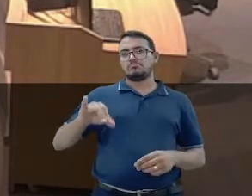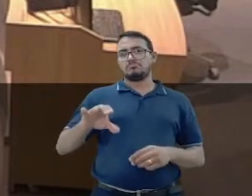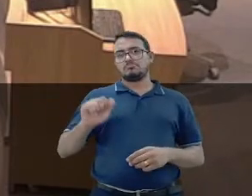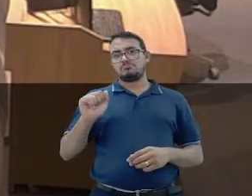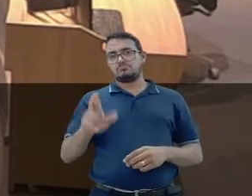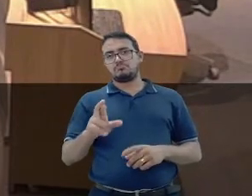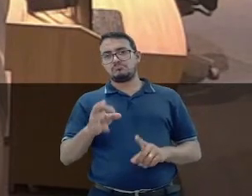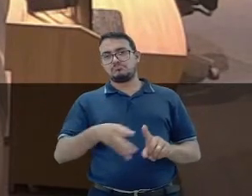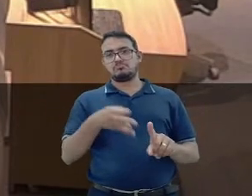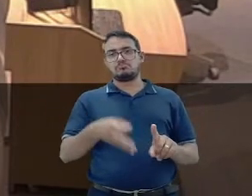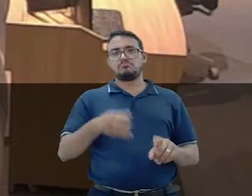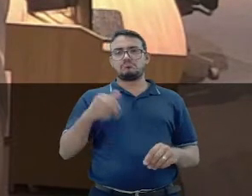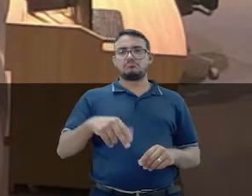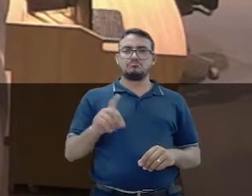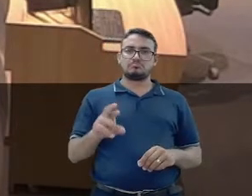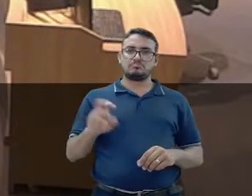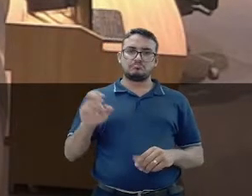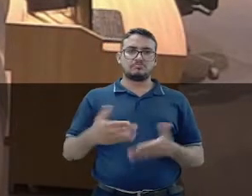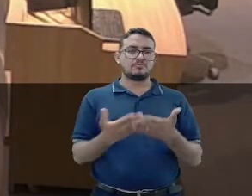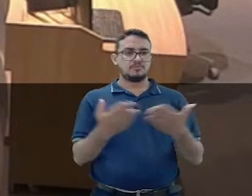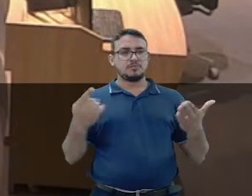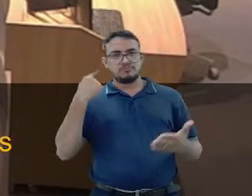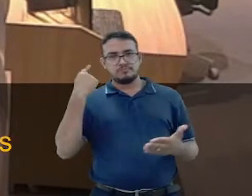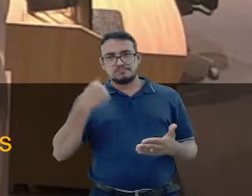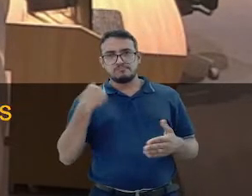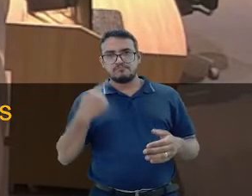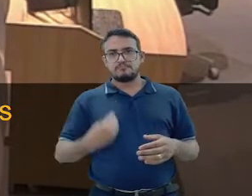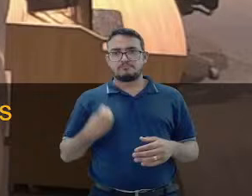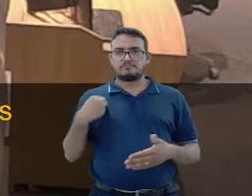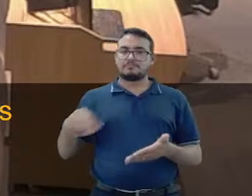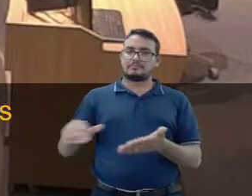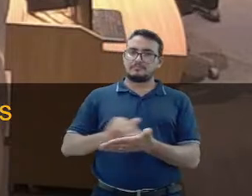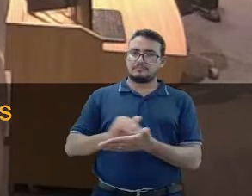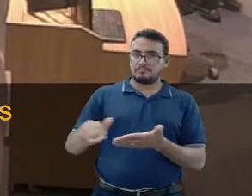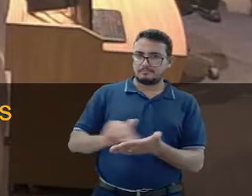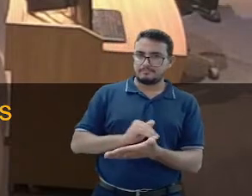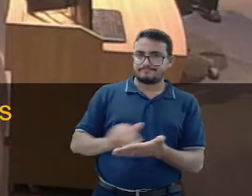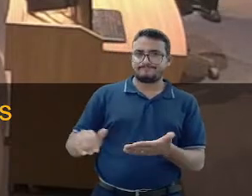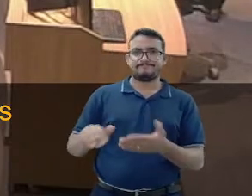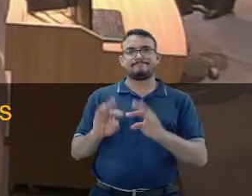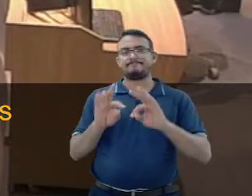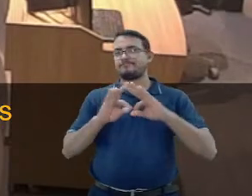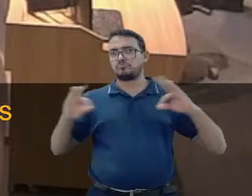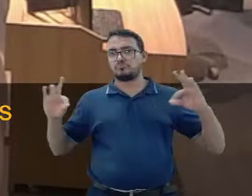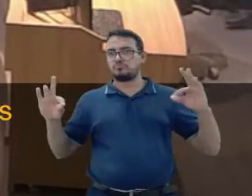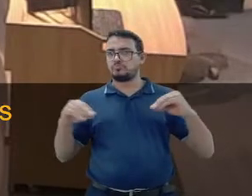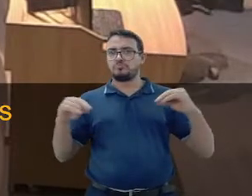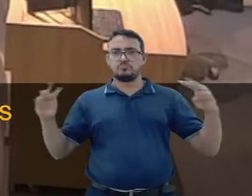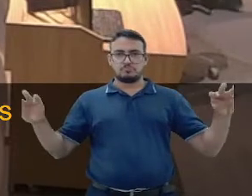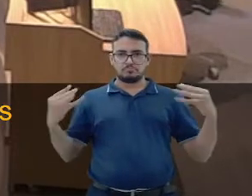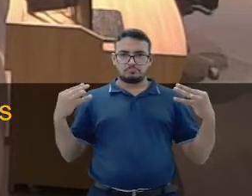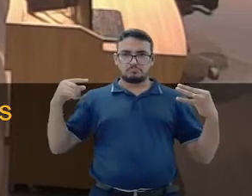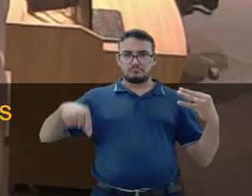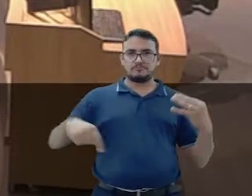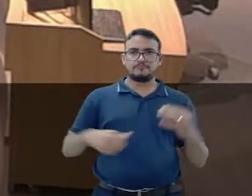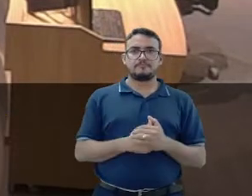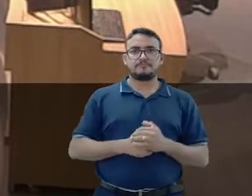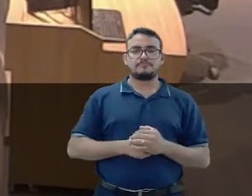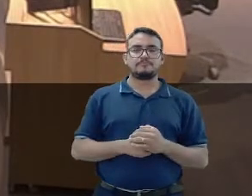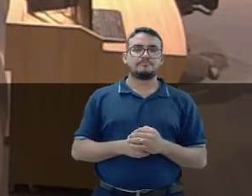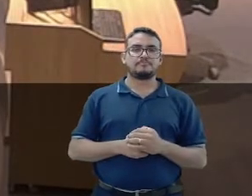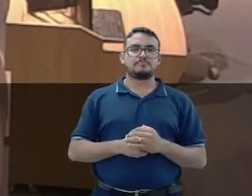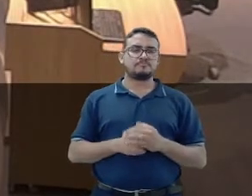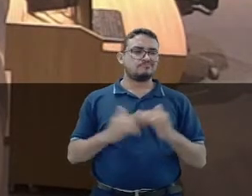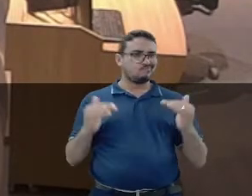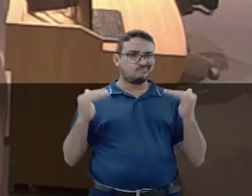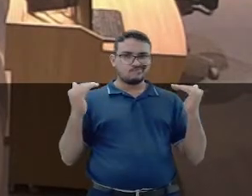André, colegas advogados aqui presentes, secretários e todos aqueles que nos assistem. Excelência,